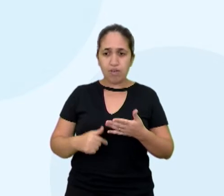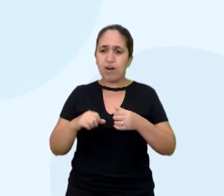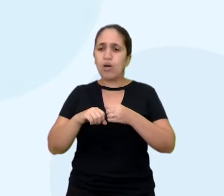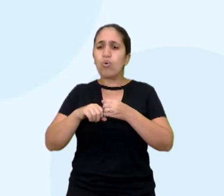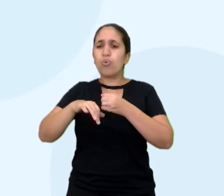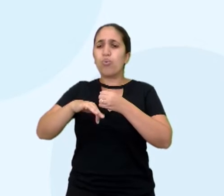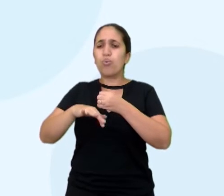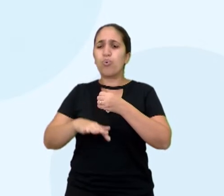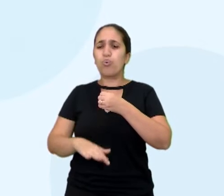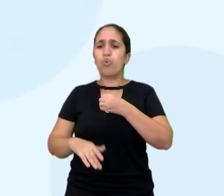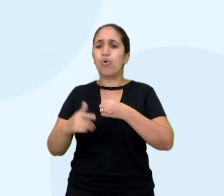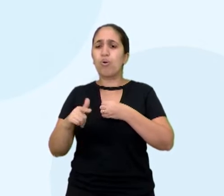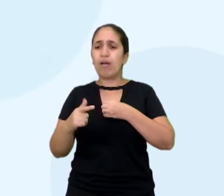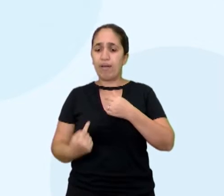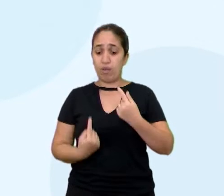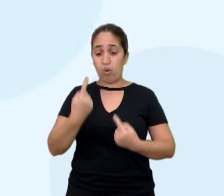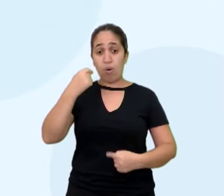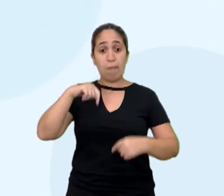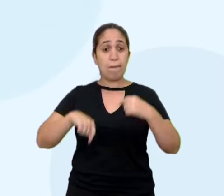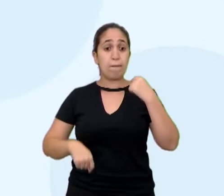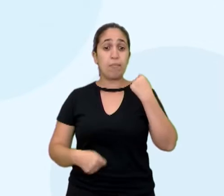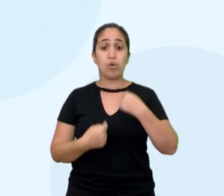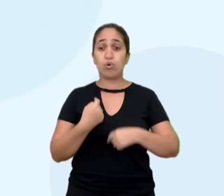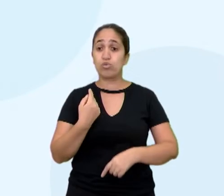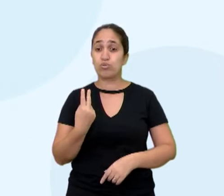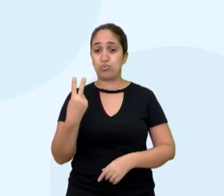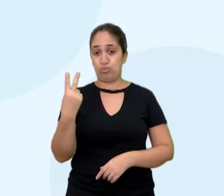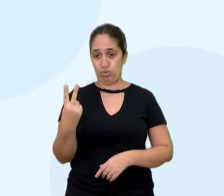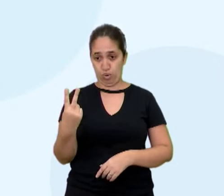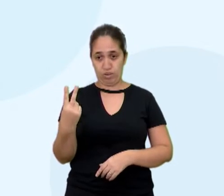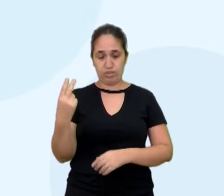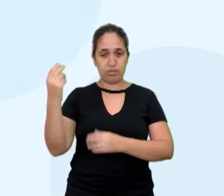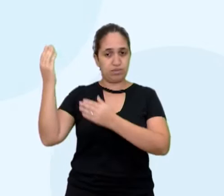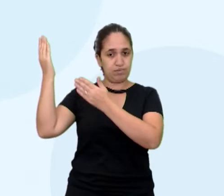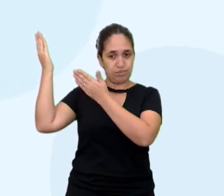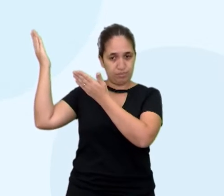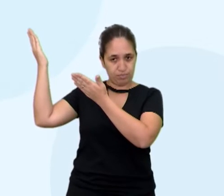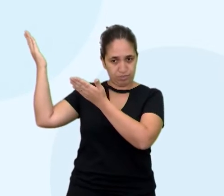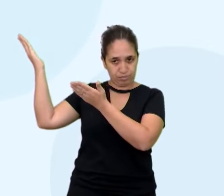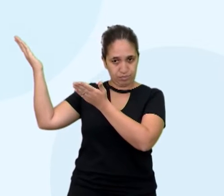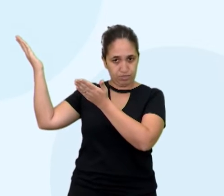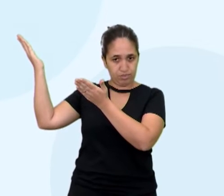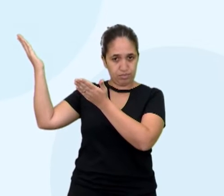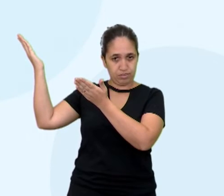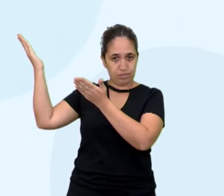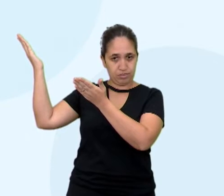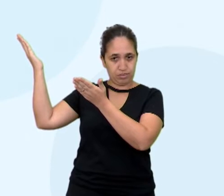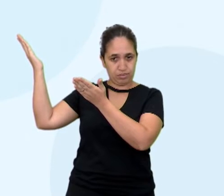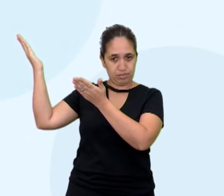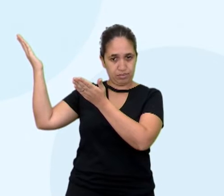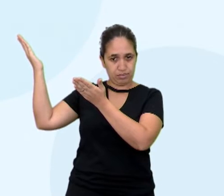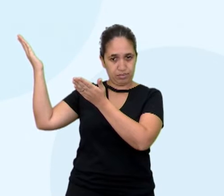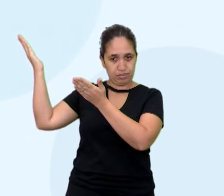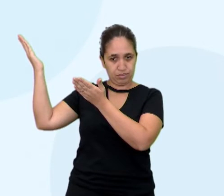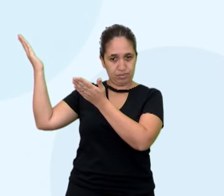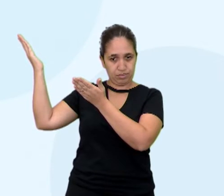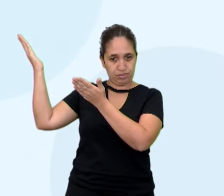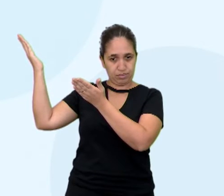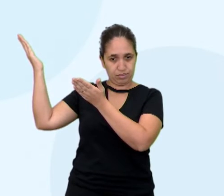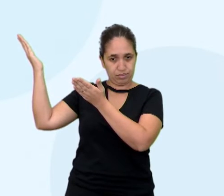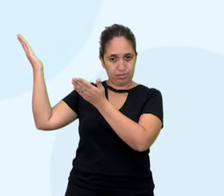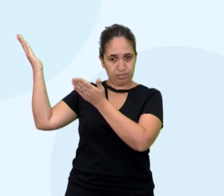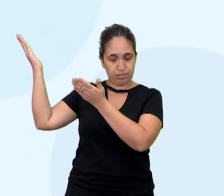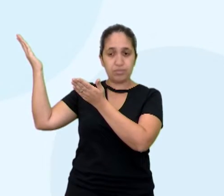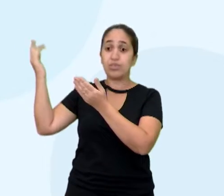liberação de outros dois hormônios, a secretina e a colecistocinina, que são aqueles hormônios, então,